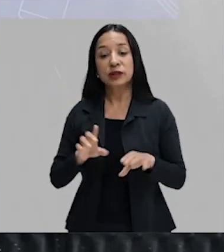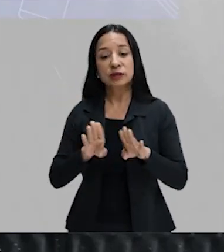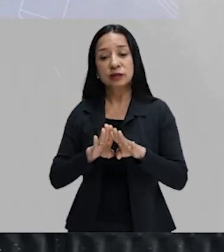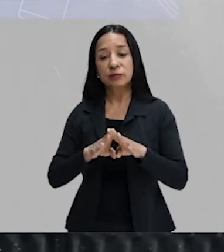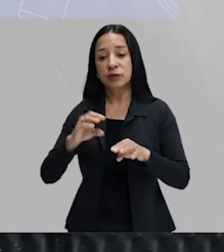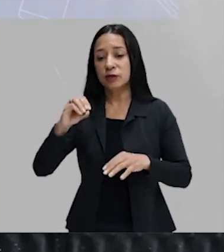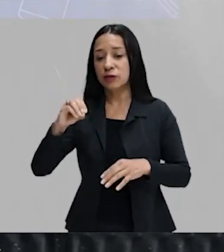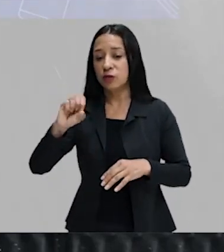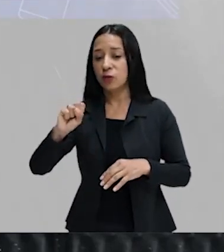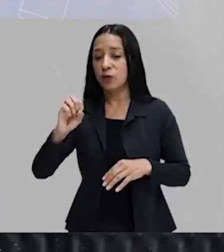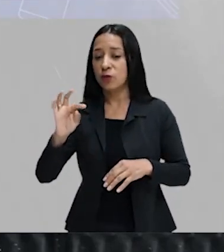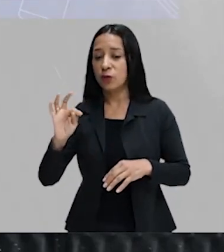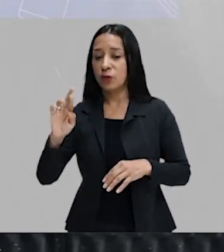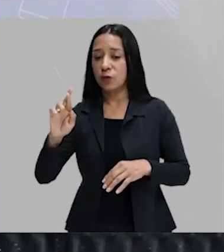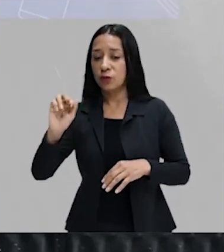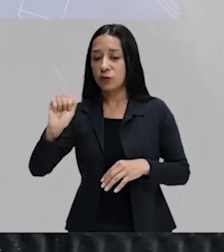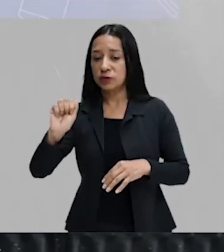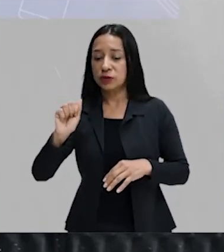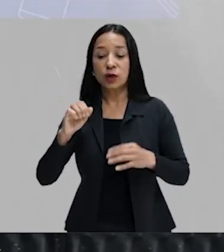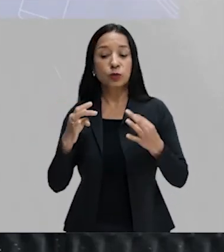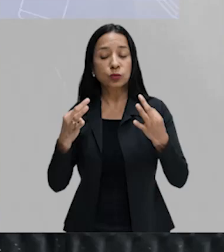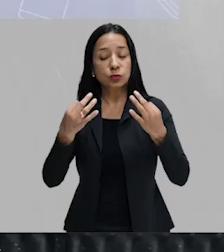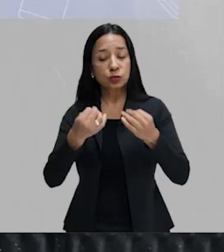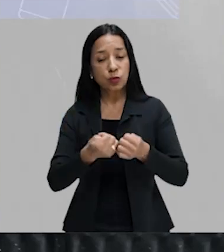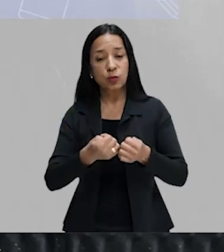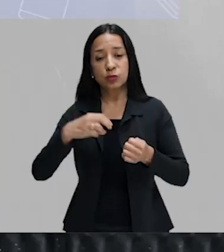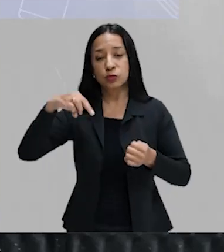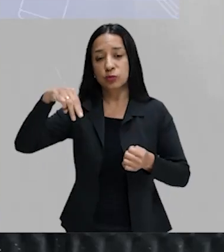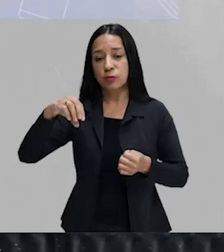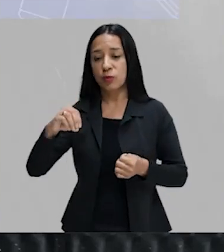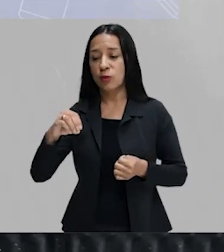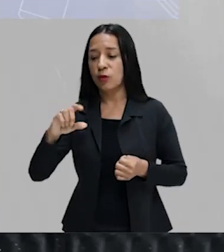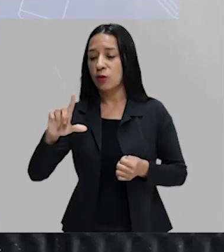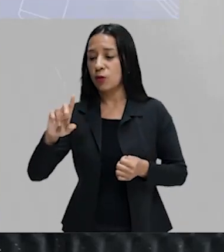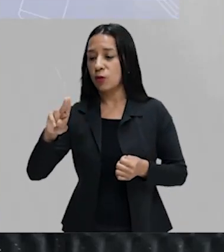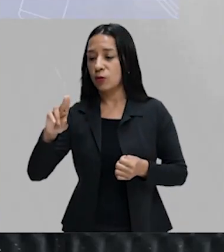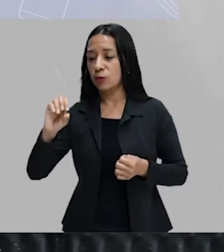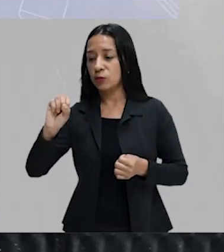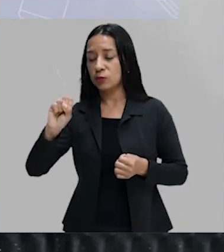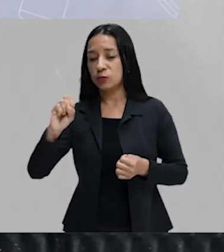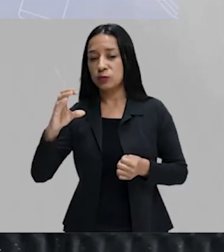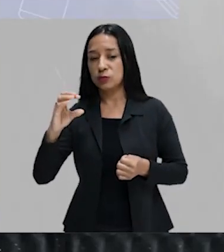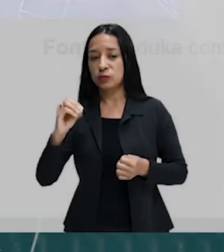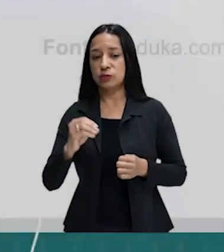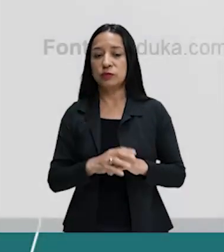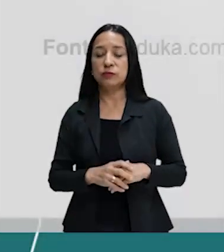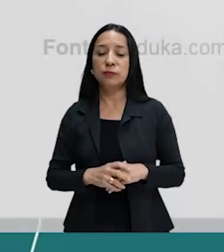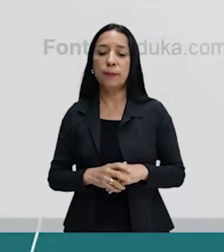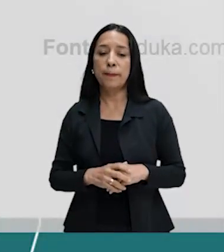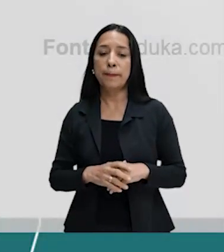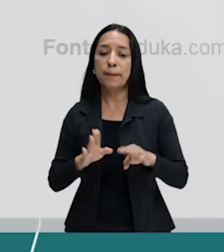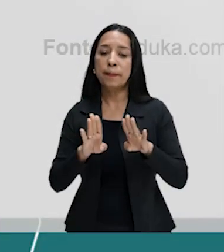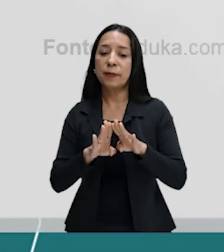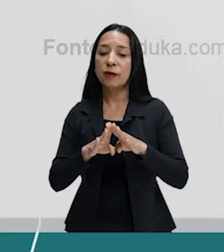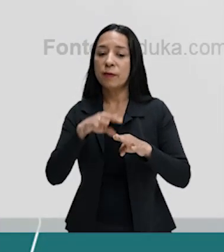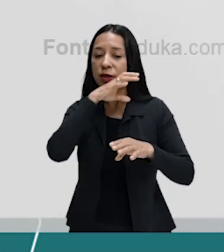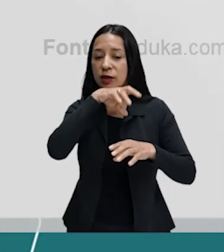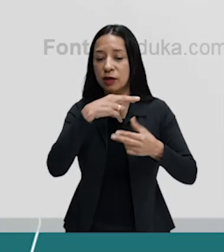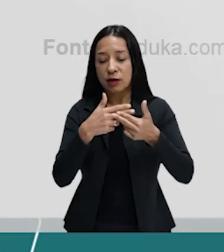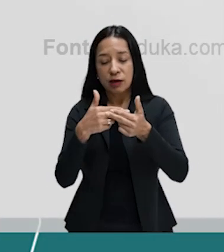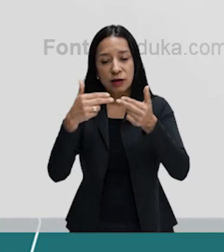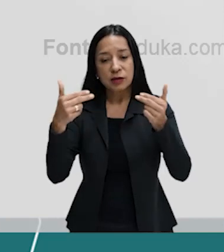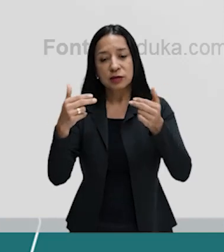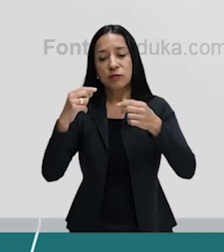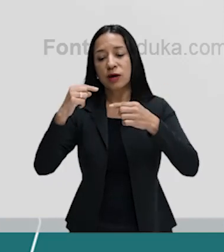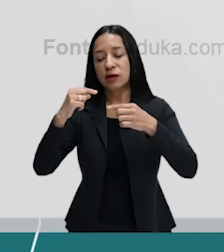ostras. Todos são moluscos. Tá? Nós temos animais anelídeos. São animais formados por vários